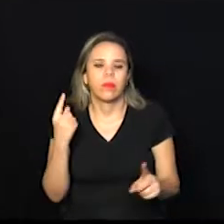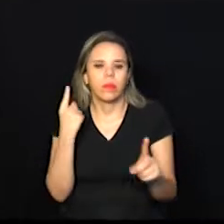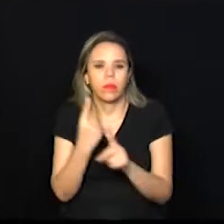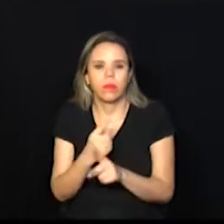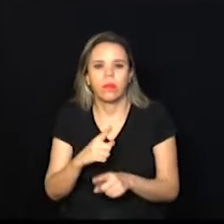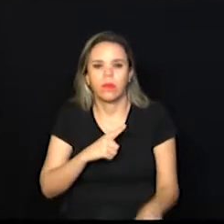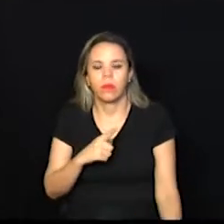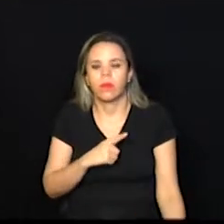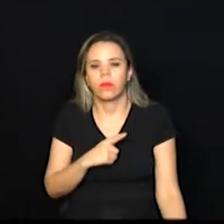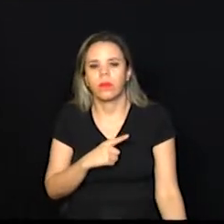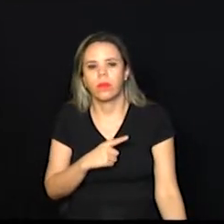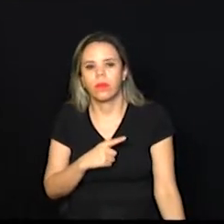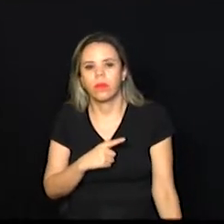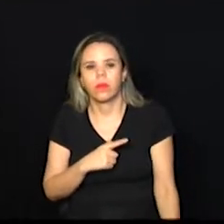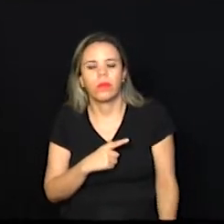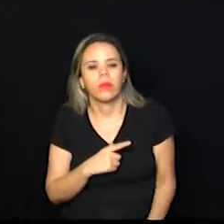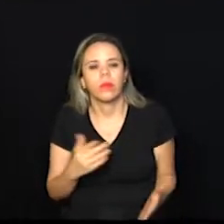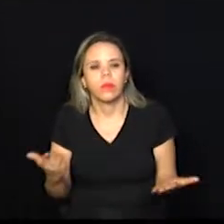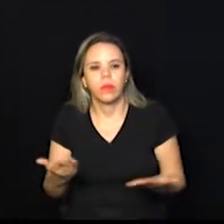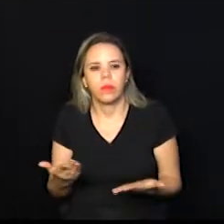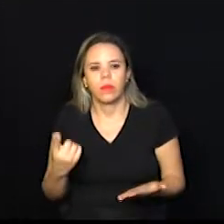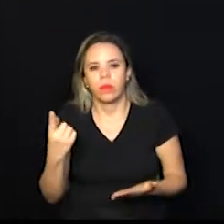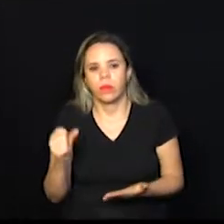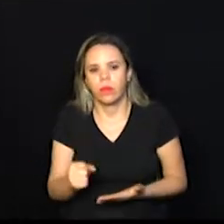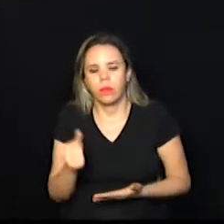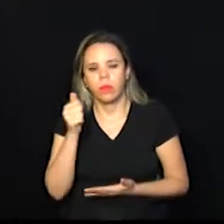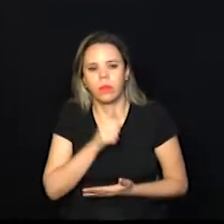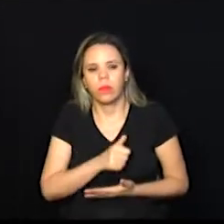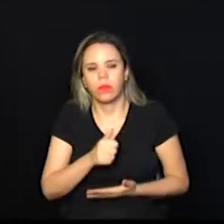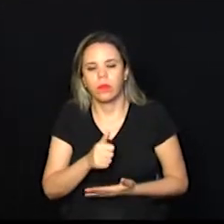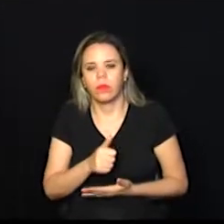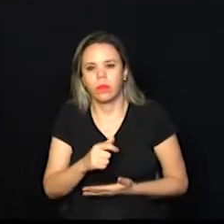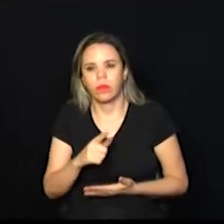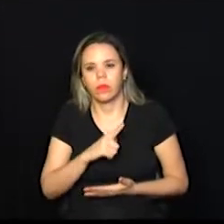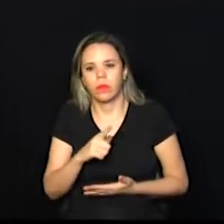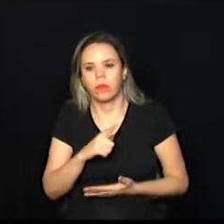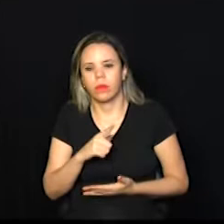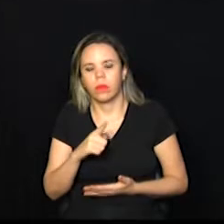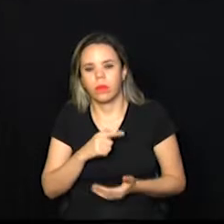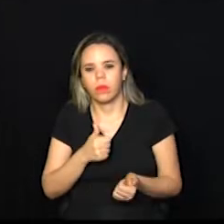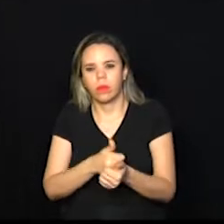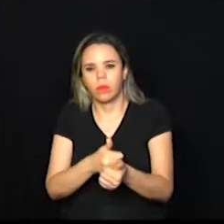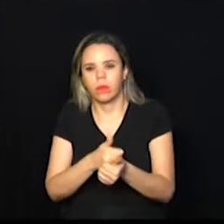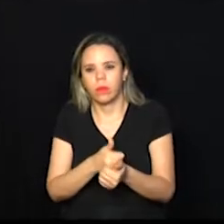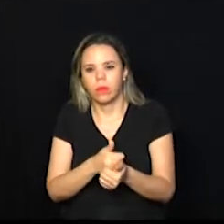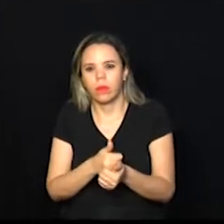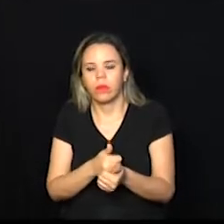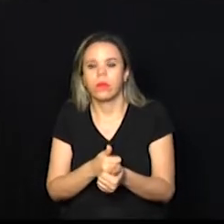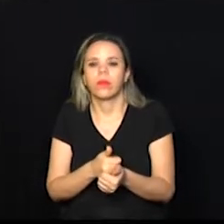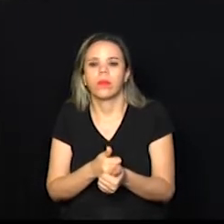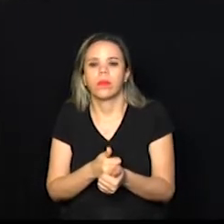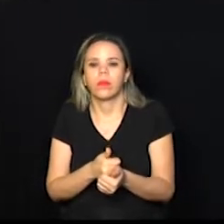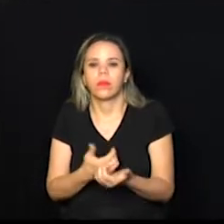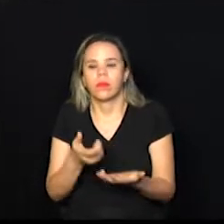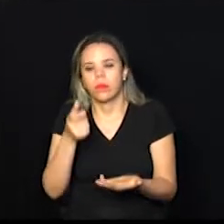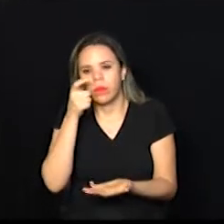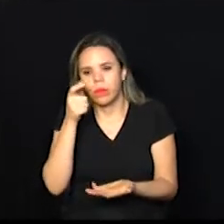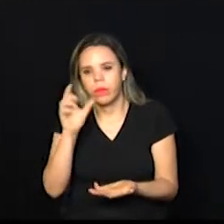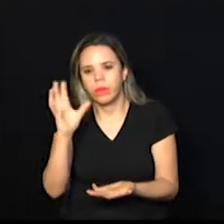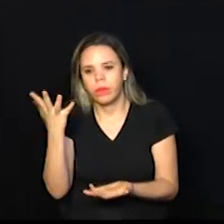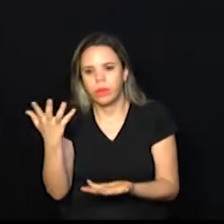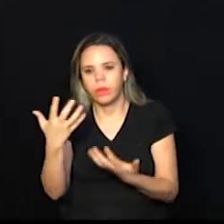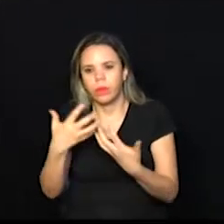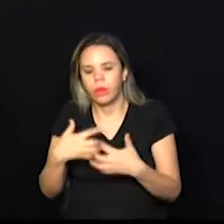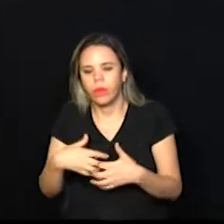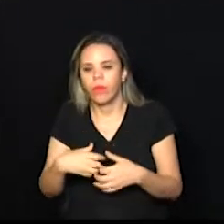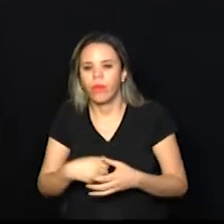vai ter. Hoje são 18 mulheres que a gente tem em acompanhamento, e aí nós vamos ver como isso vai ser refletido,